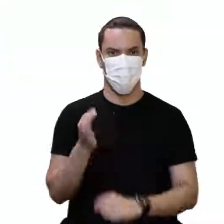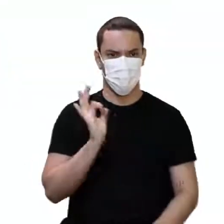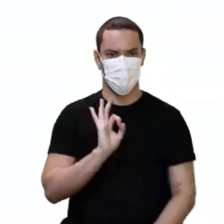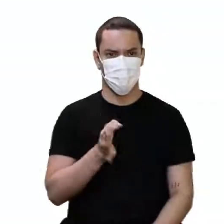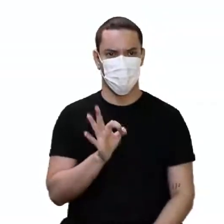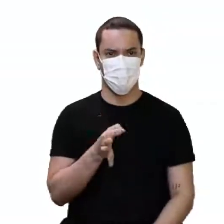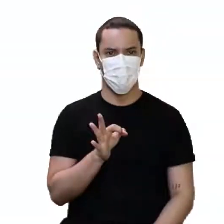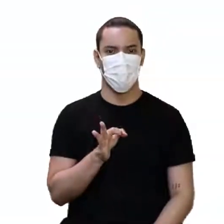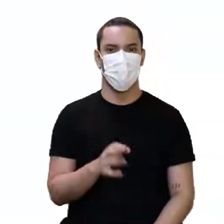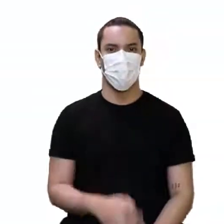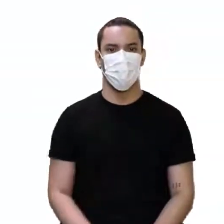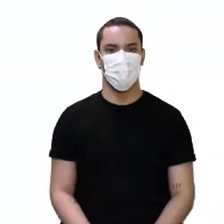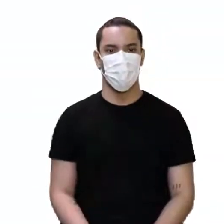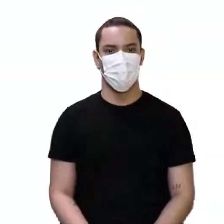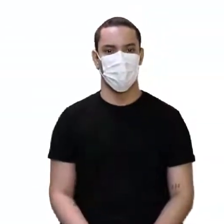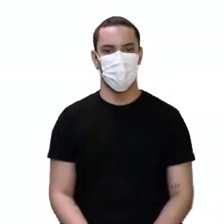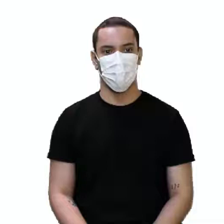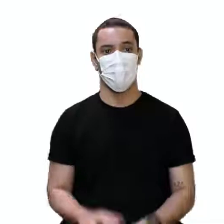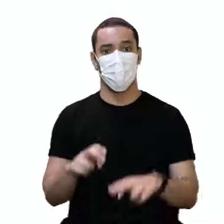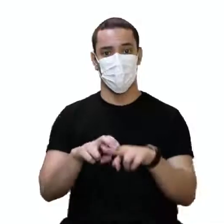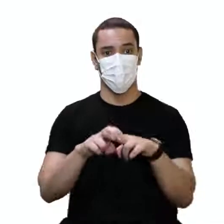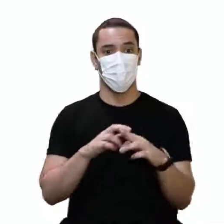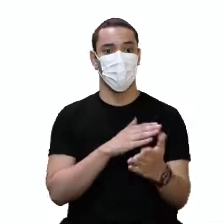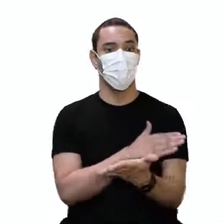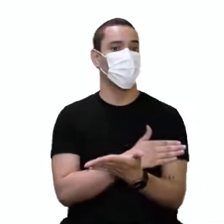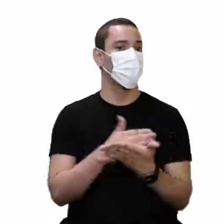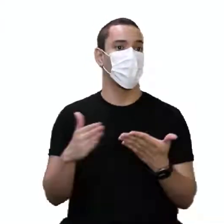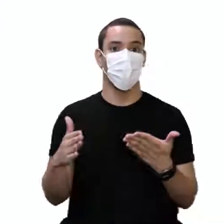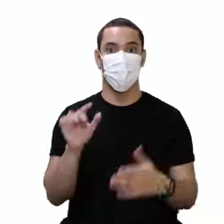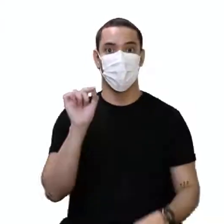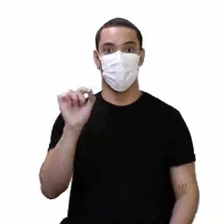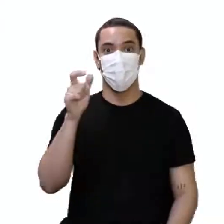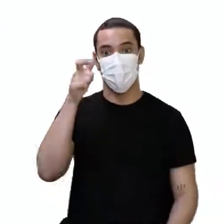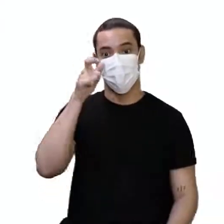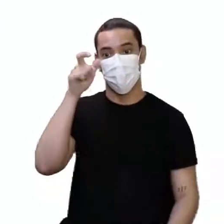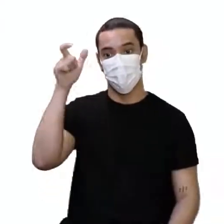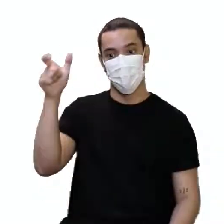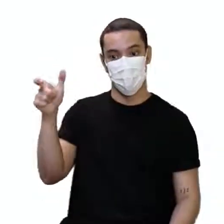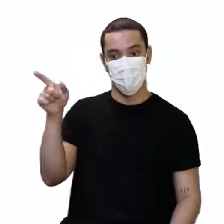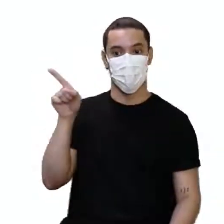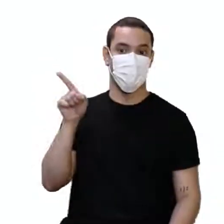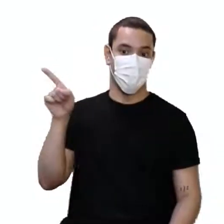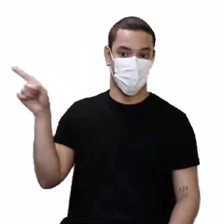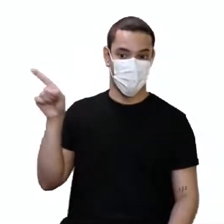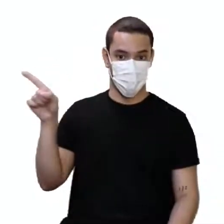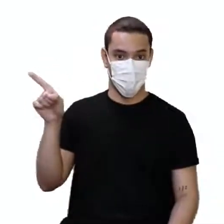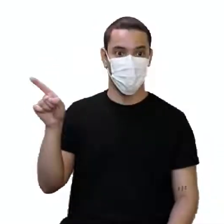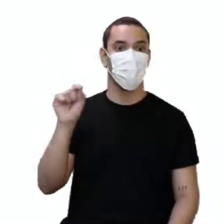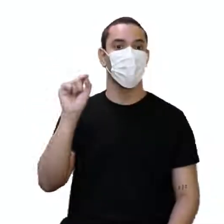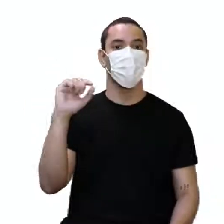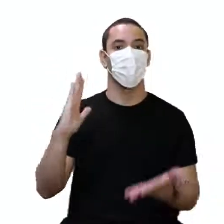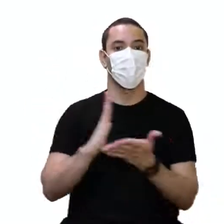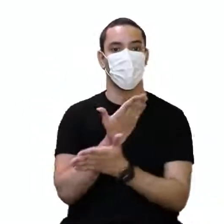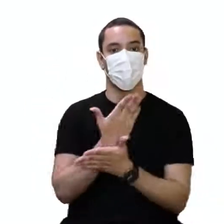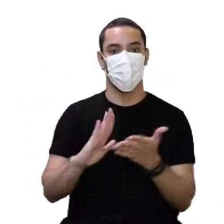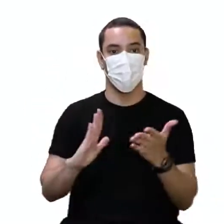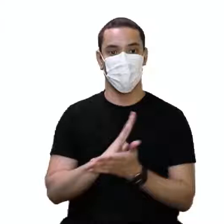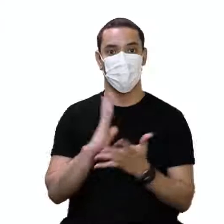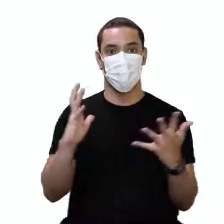Perfeito? Então, vamos começar o que interessa, né, prof? Vamos